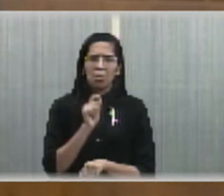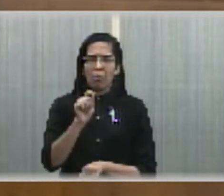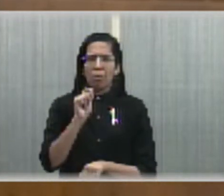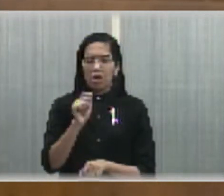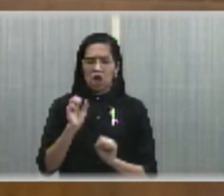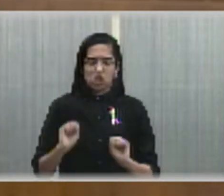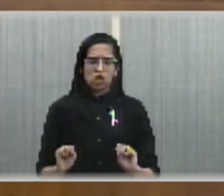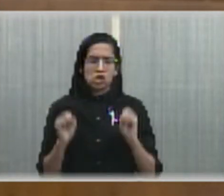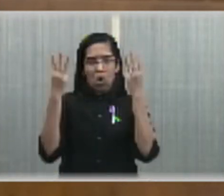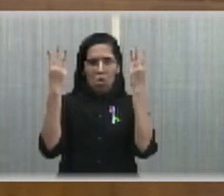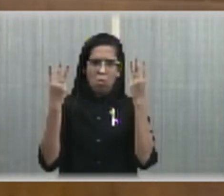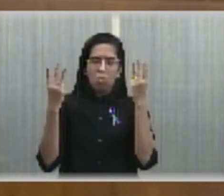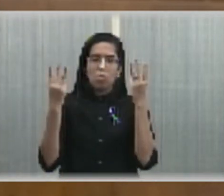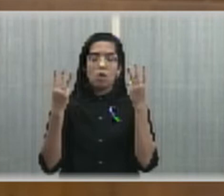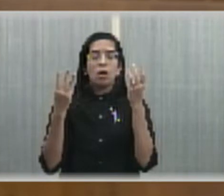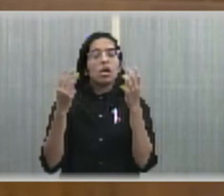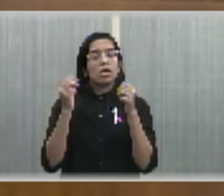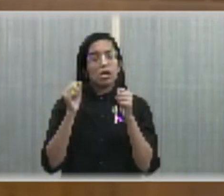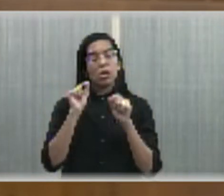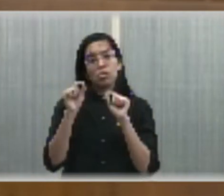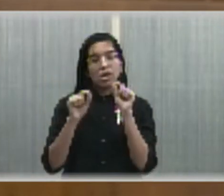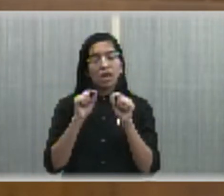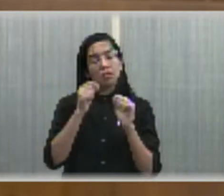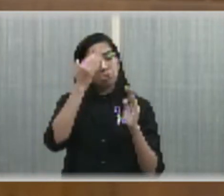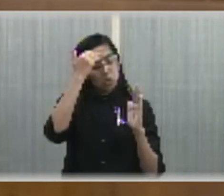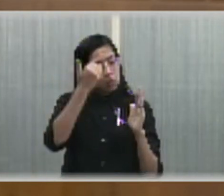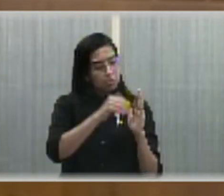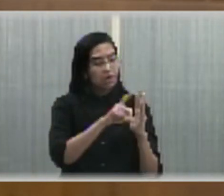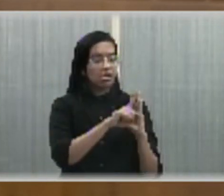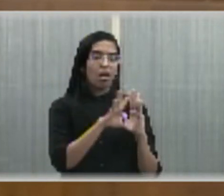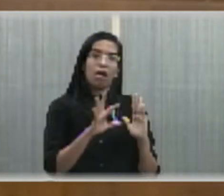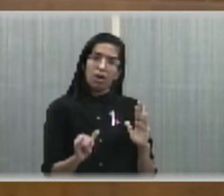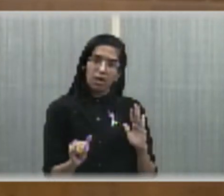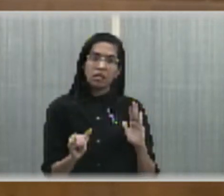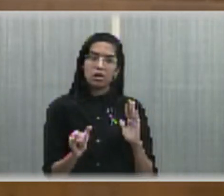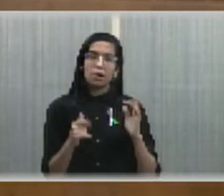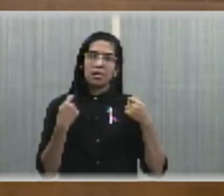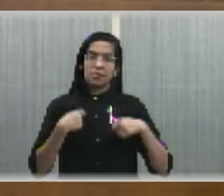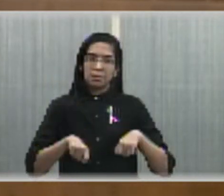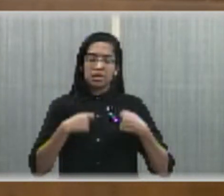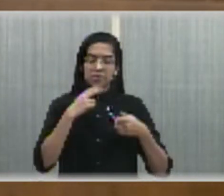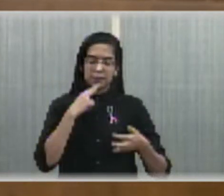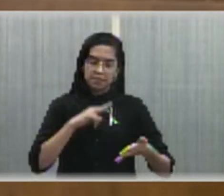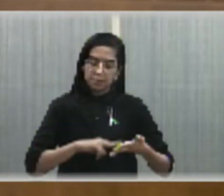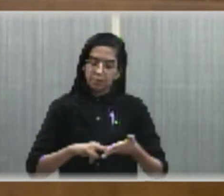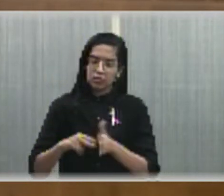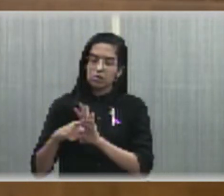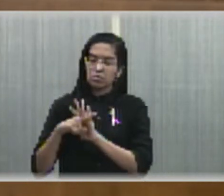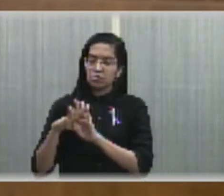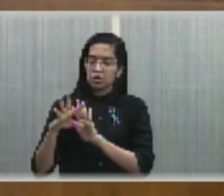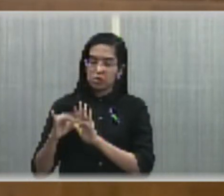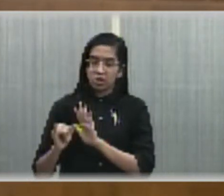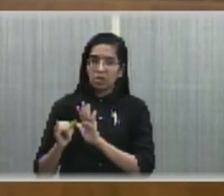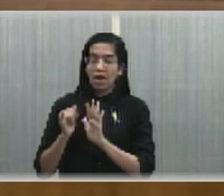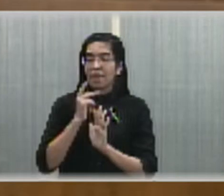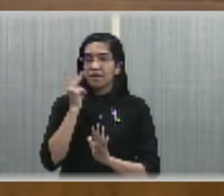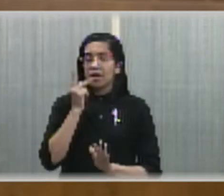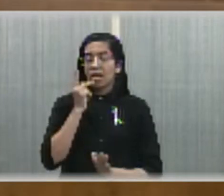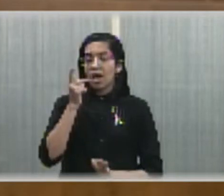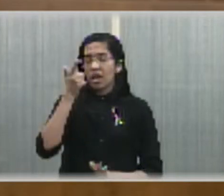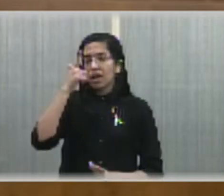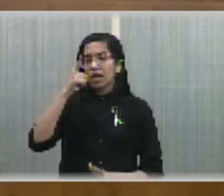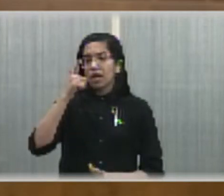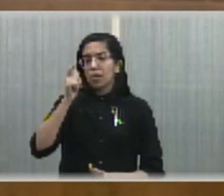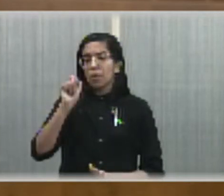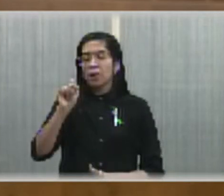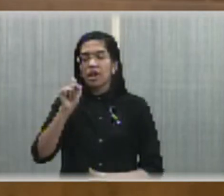pirotecnia e fazer o que a lei manda. Tem que encaminhar os projetos, dizer quais são as ruas que serão beneficiadas